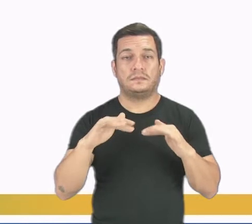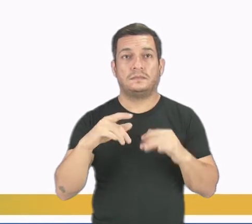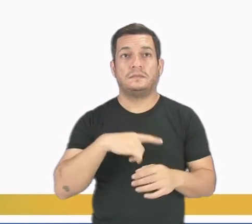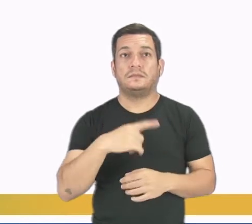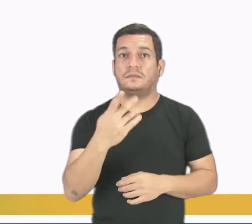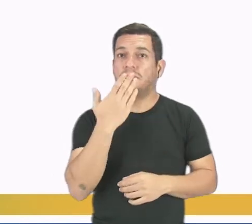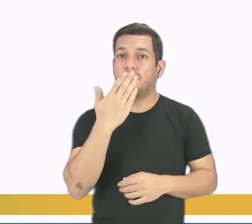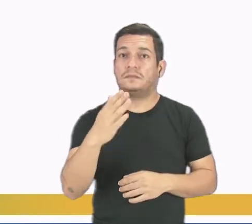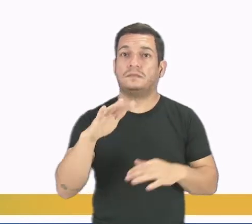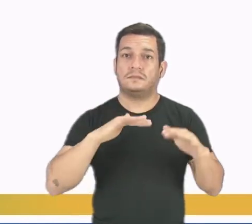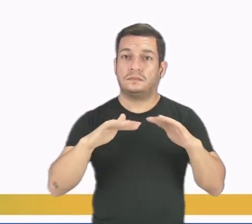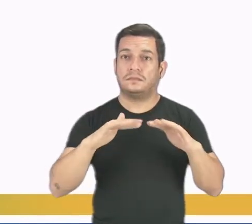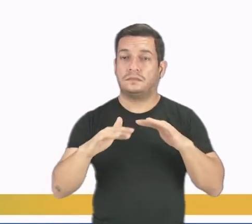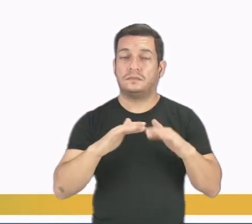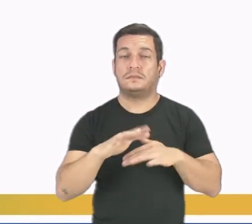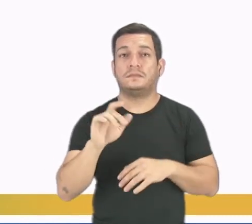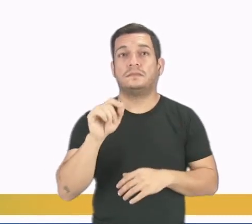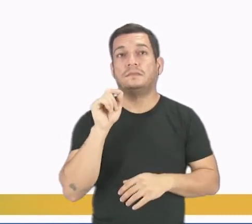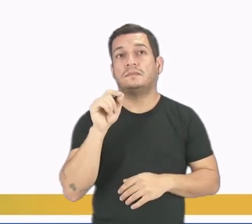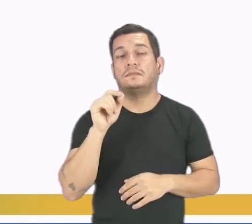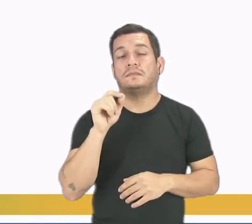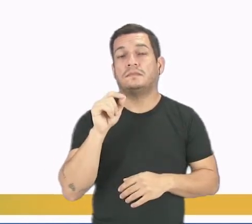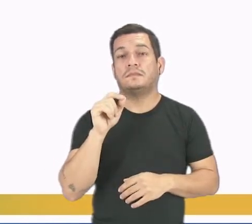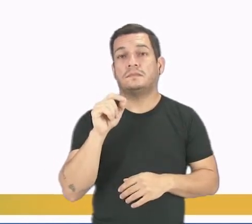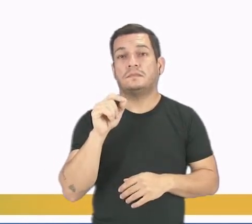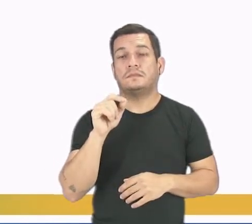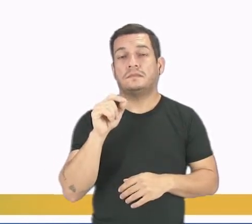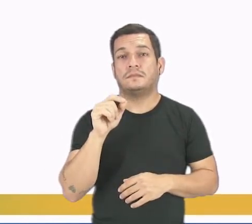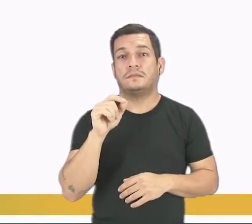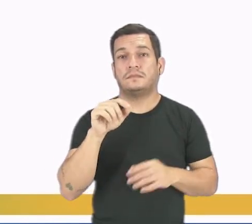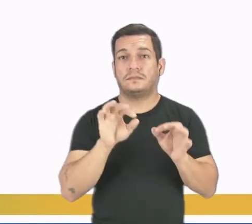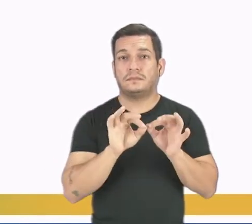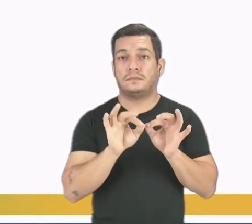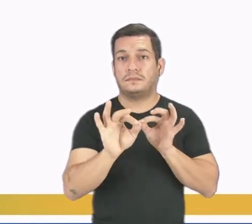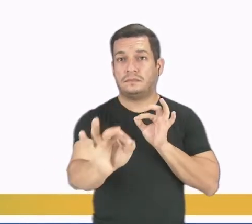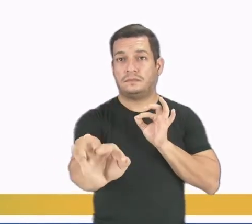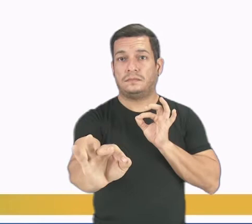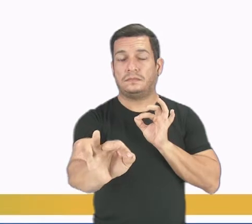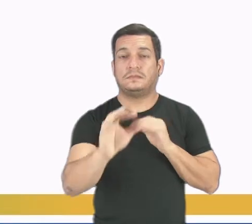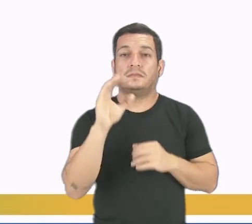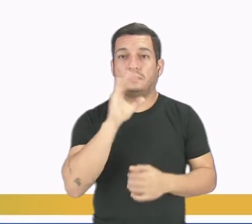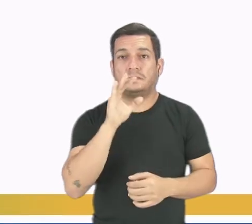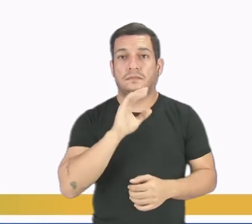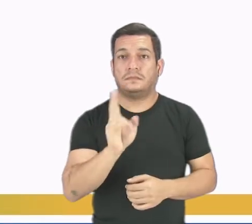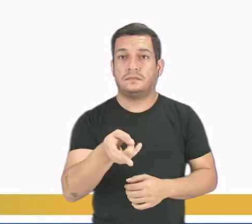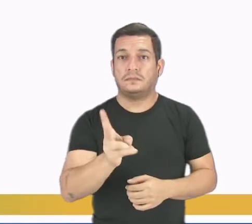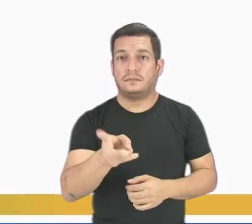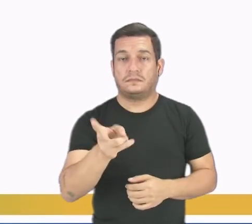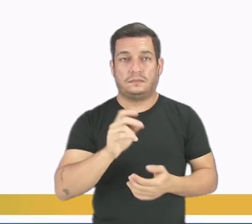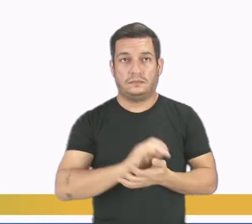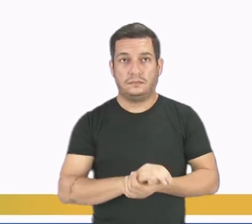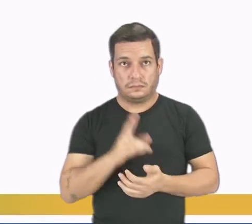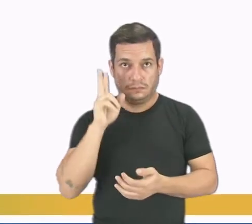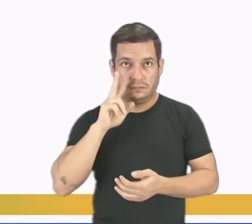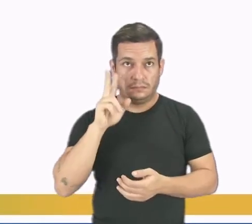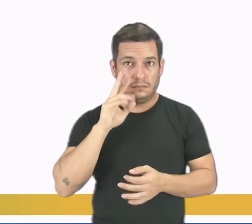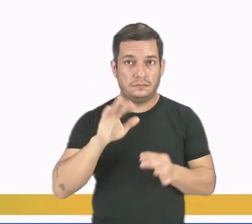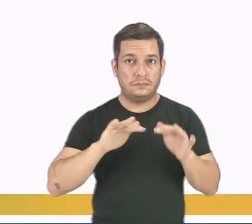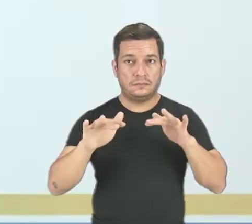um tipo de movimento, que seria o movimento em linha reta com velocidade constante. Lembrando que